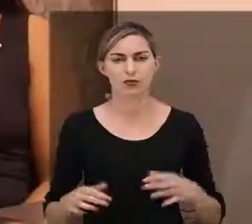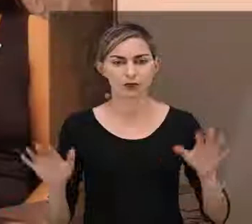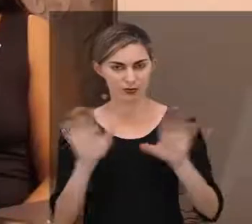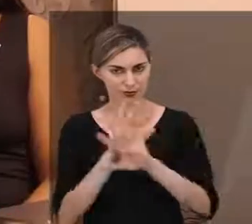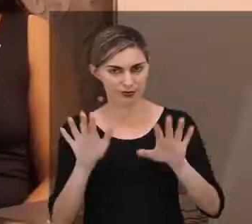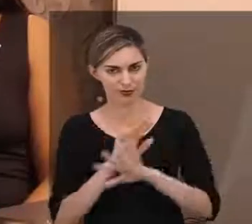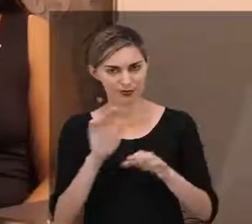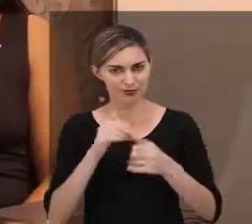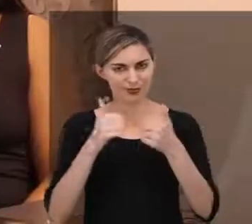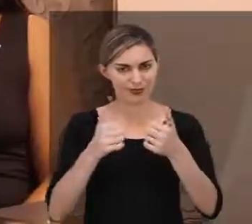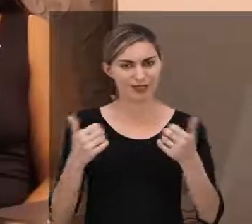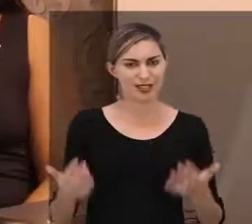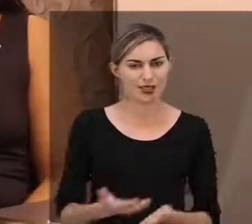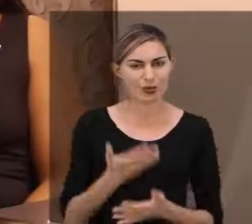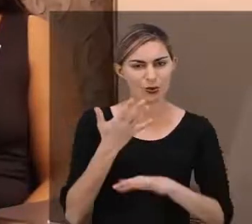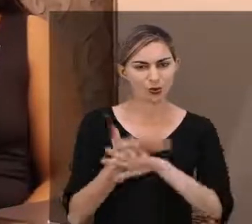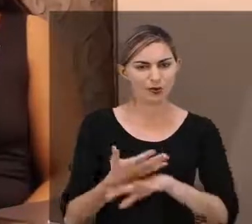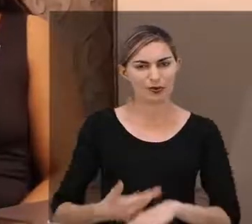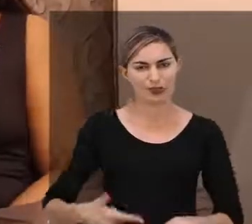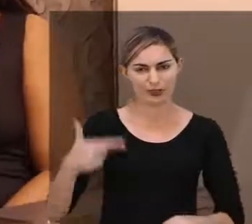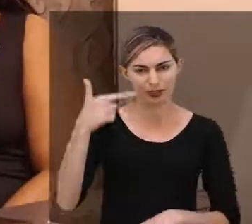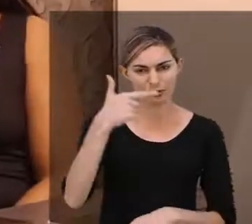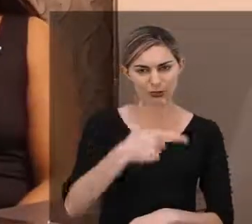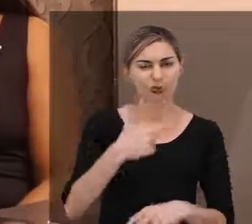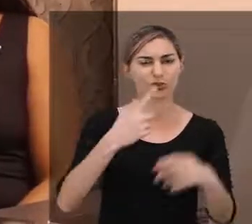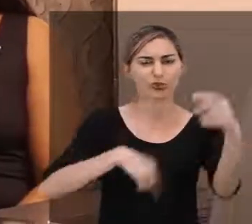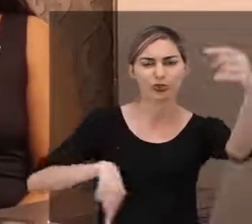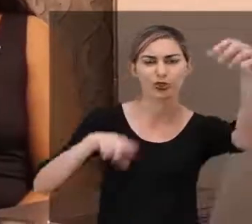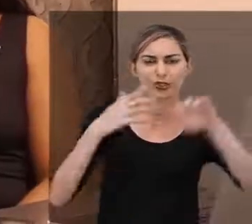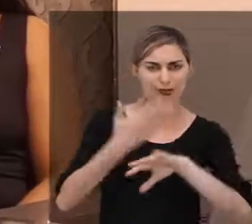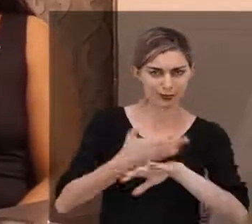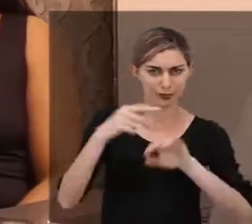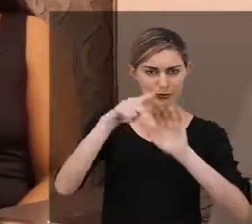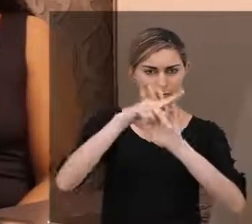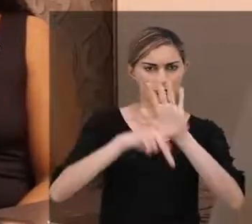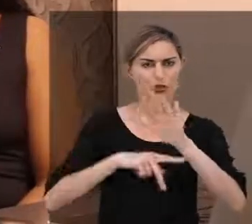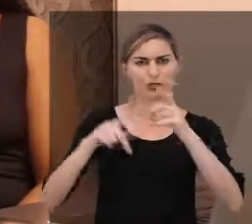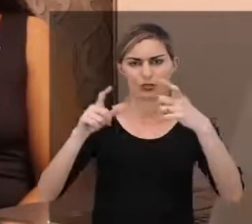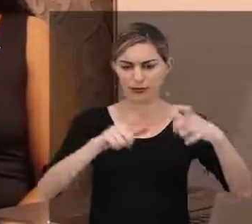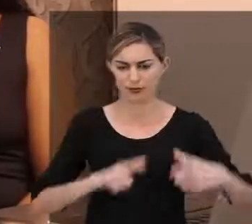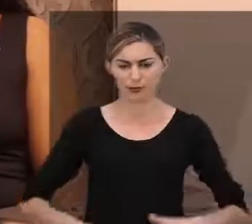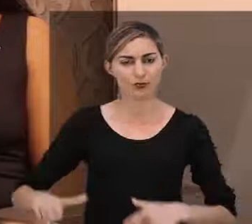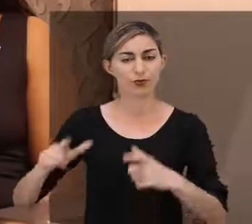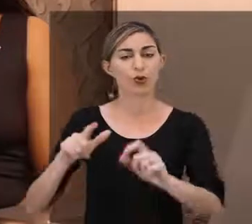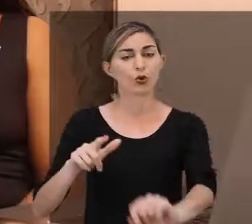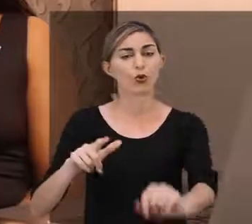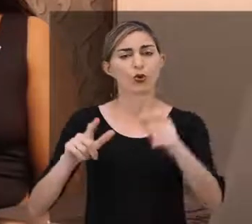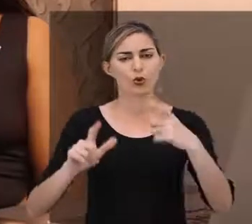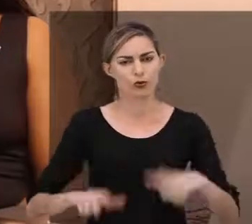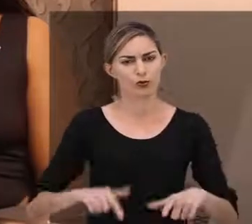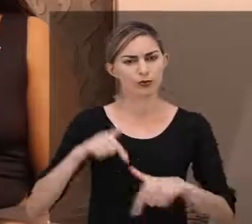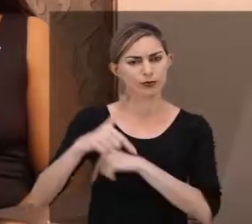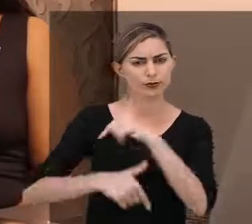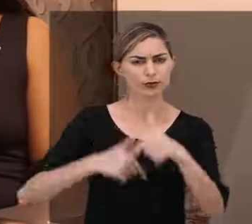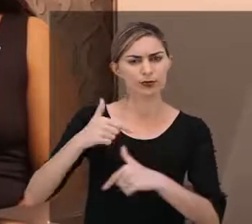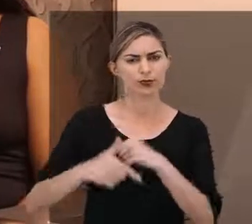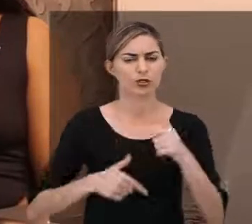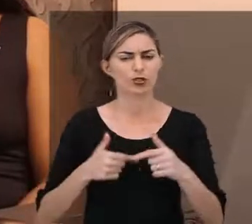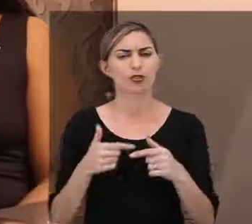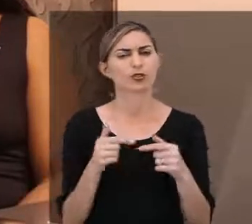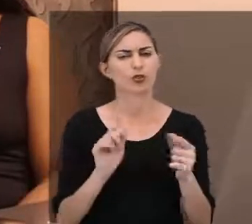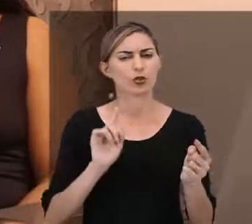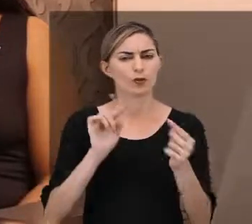Olá, pessoal. Vamos agora para a competência 2 da nossa disciplina de projeto de ambientação, onde iremos trabalhar as